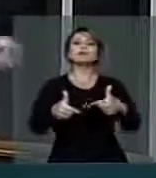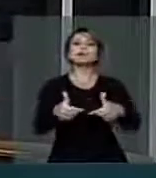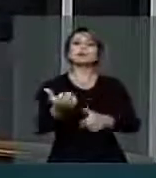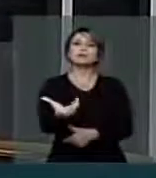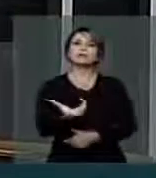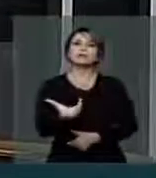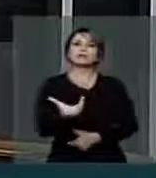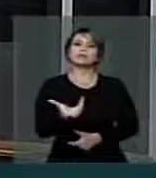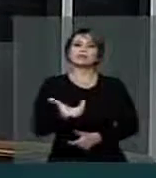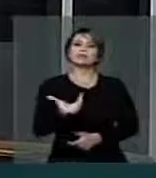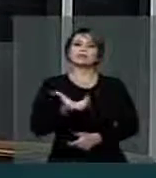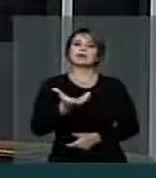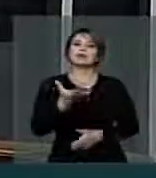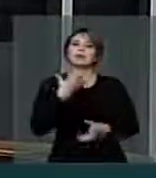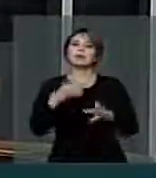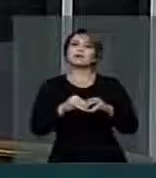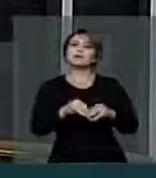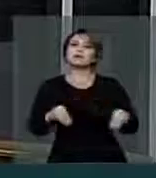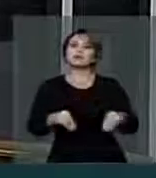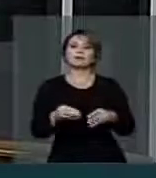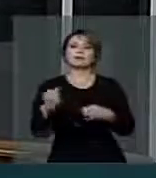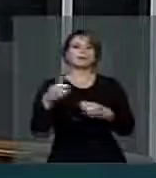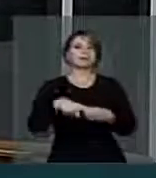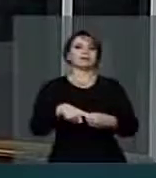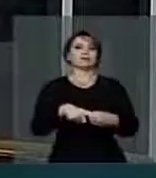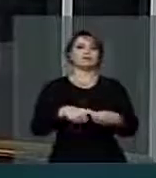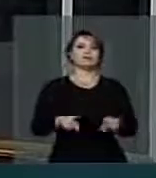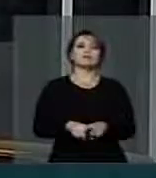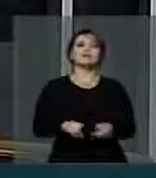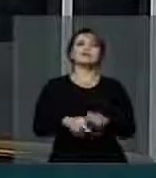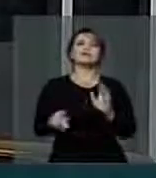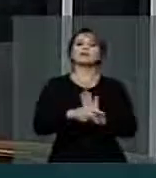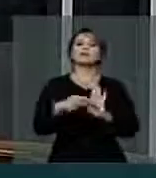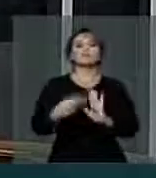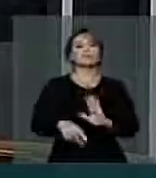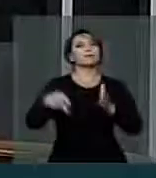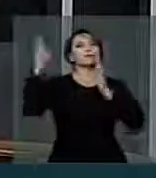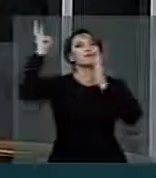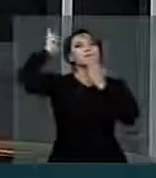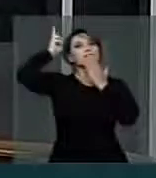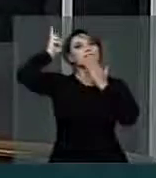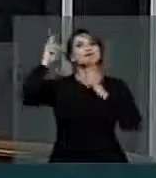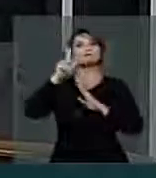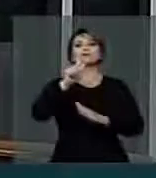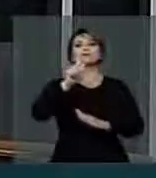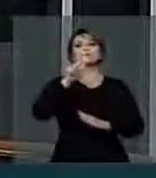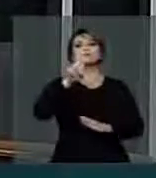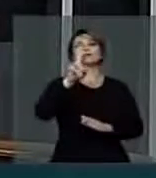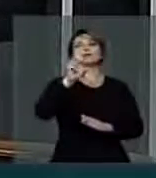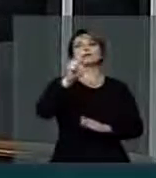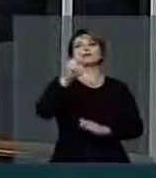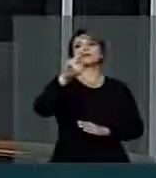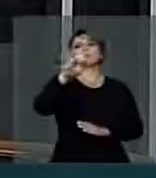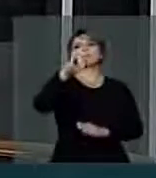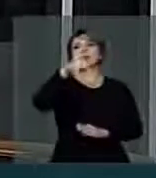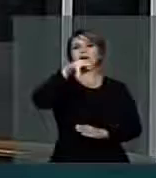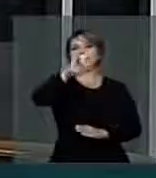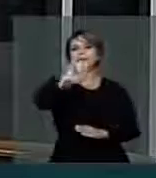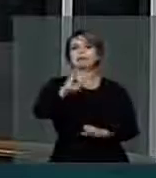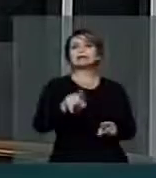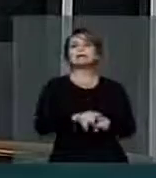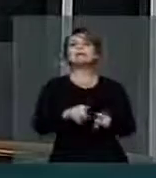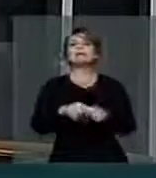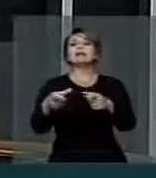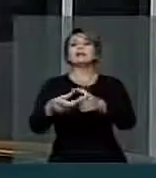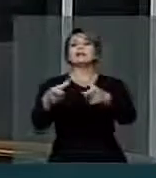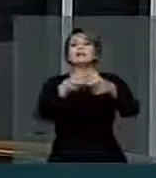territórios de volta. Esses territórios são dos indígenas. Os guaranis é a população indígena que mais